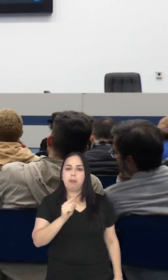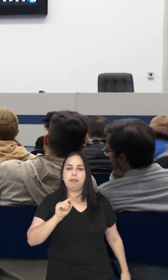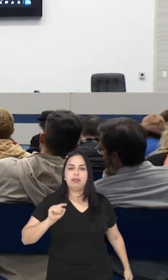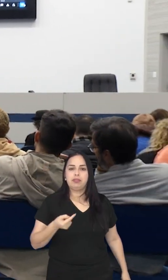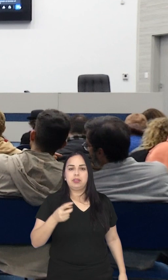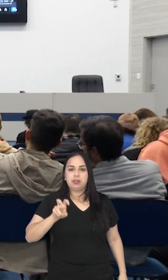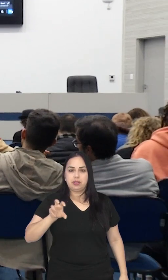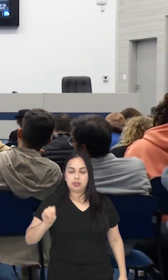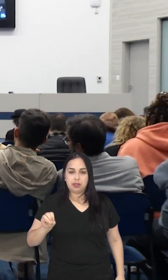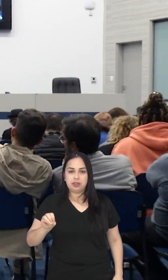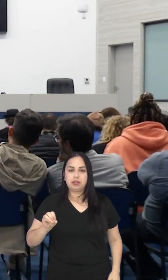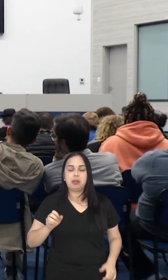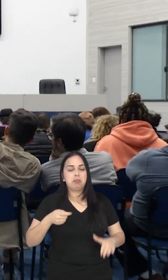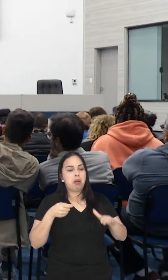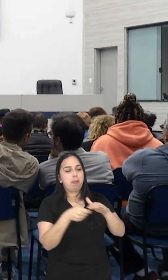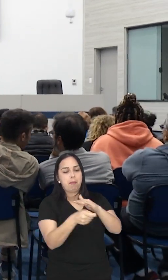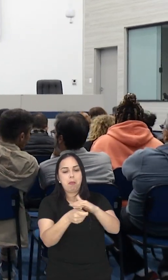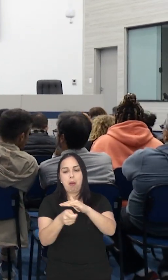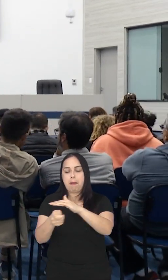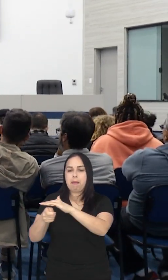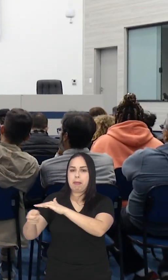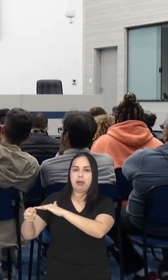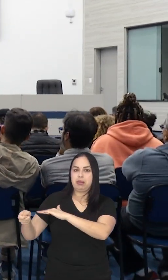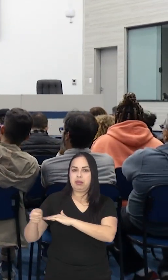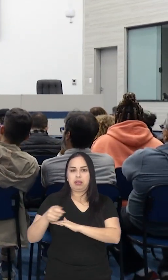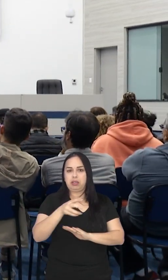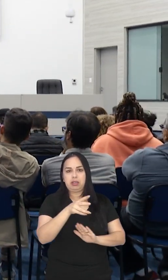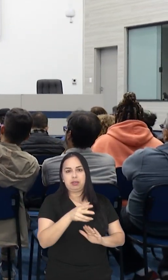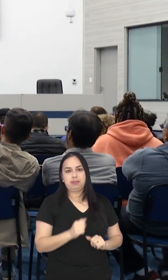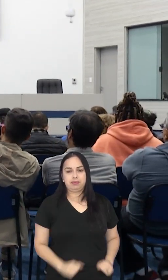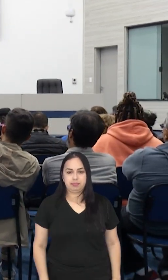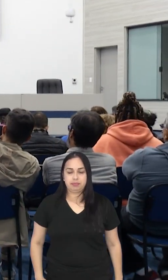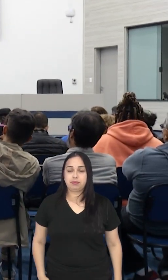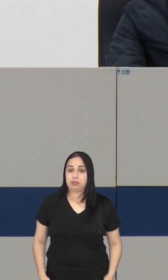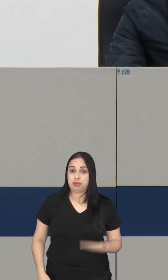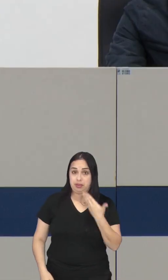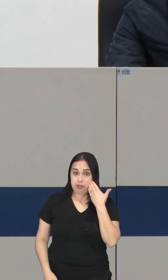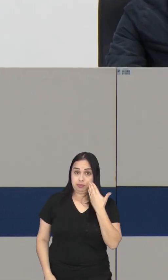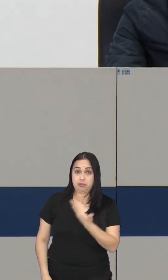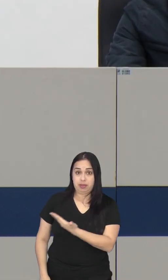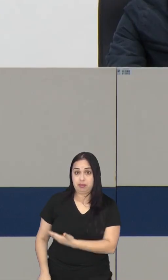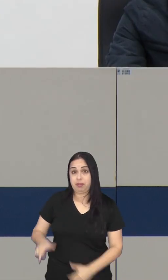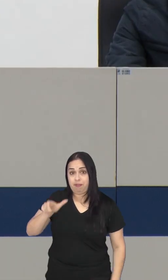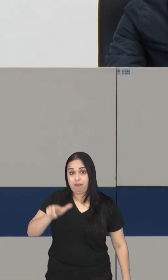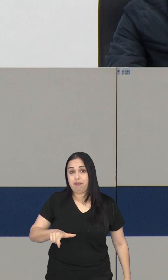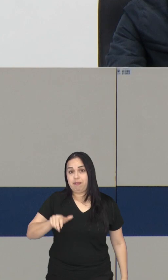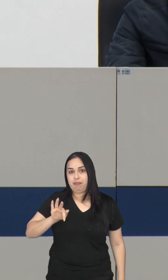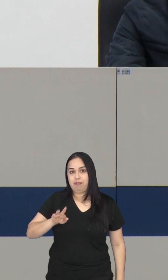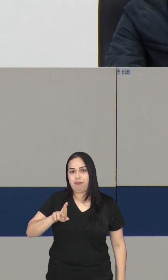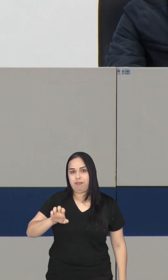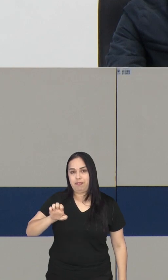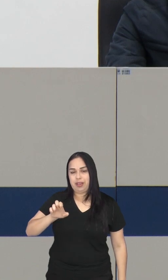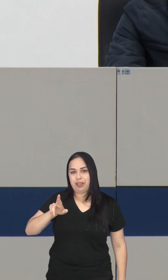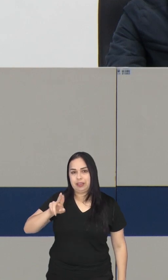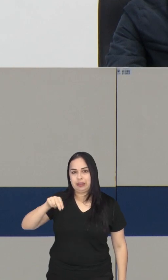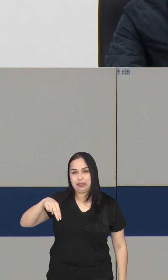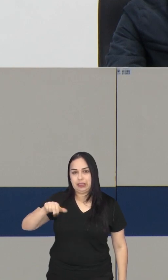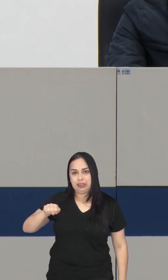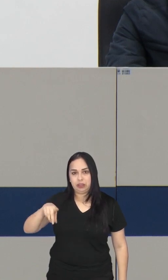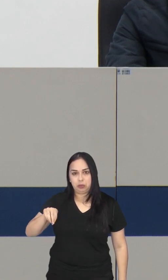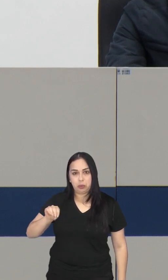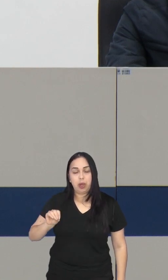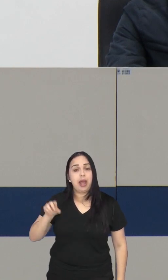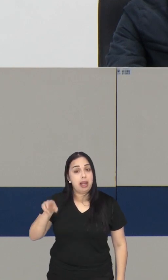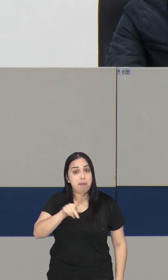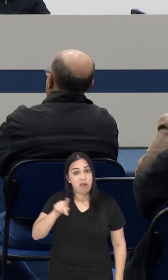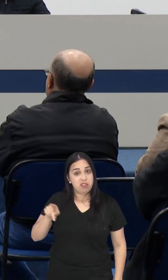um milhão e meio para o Apoio às demais áreas que áudio visuais Fernando é professor e participou da audiência